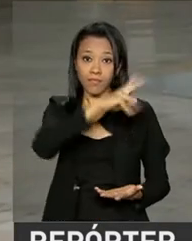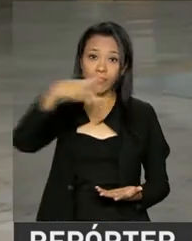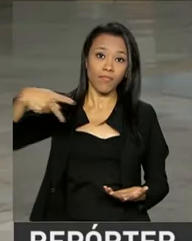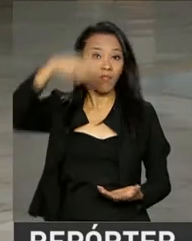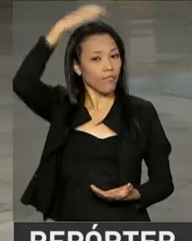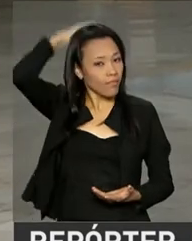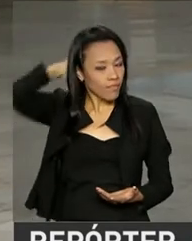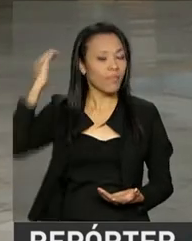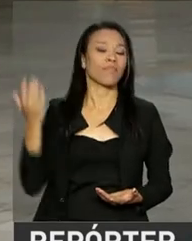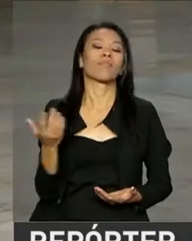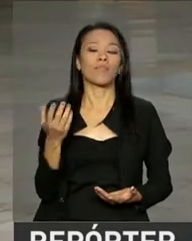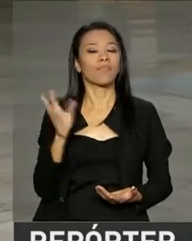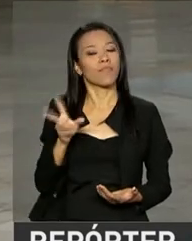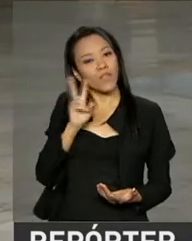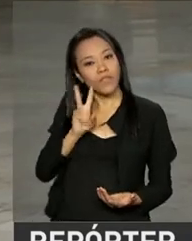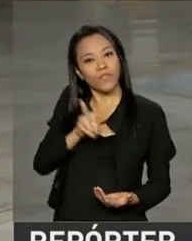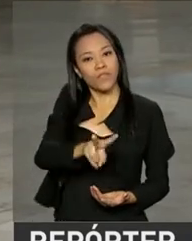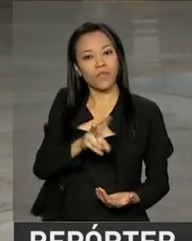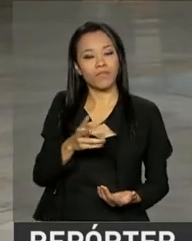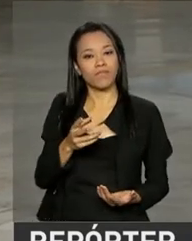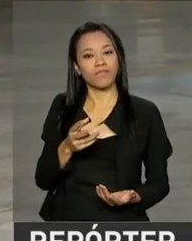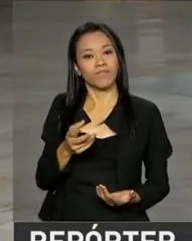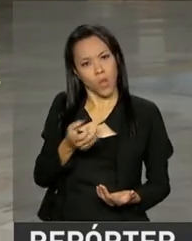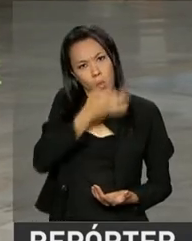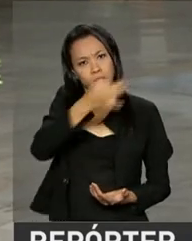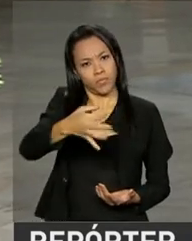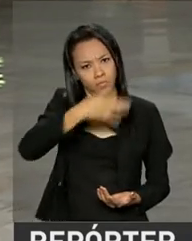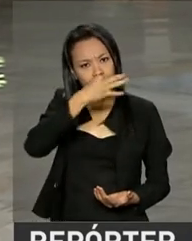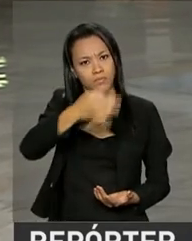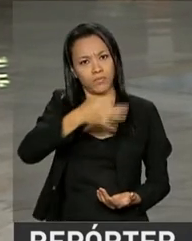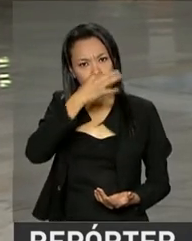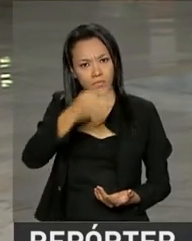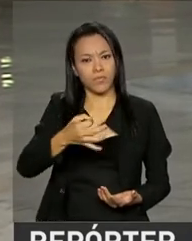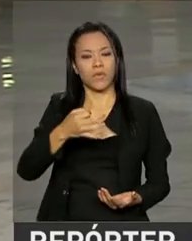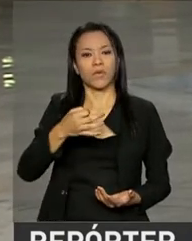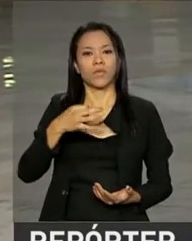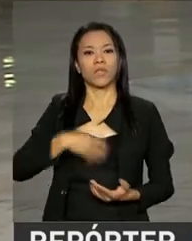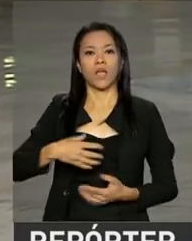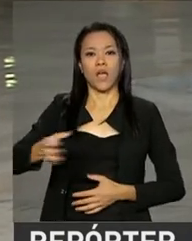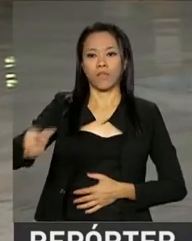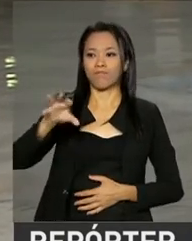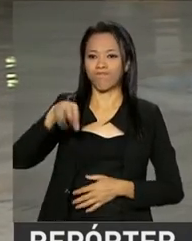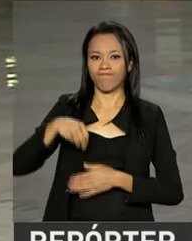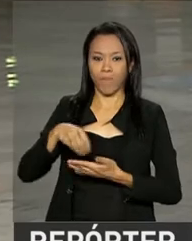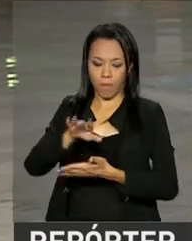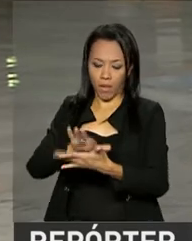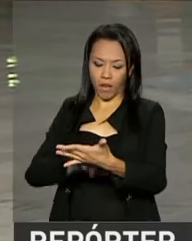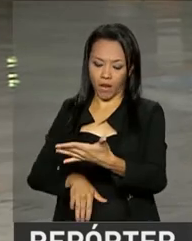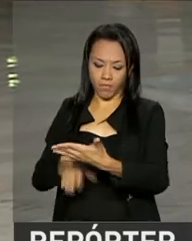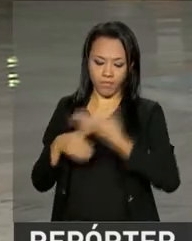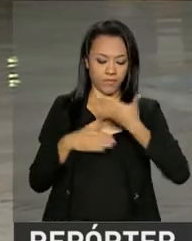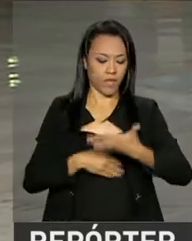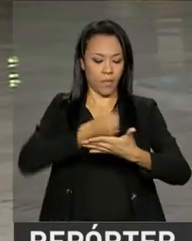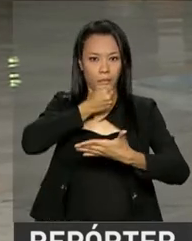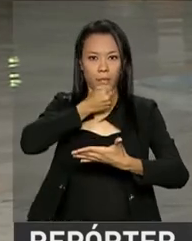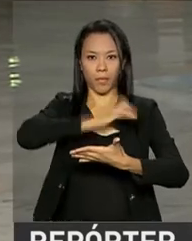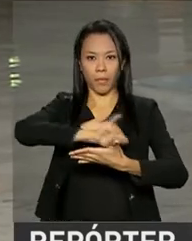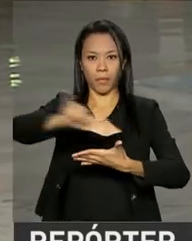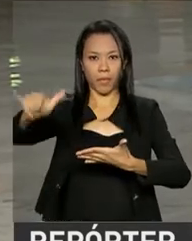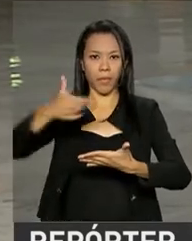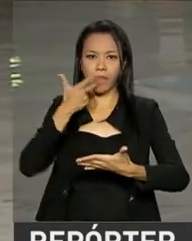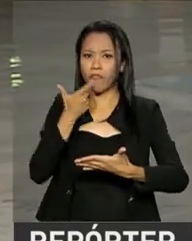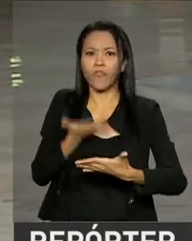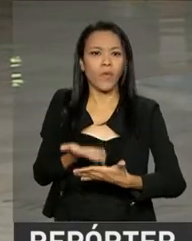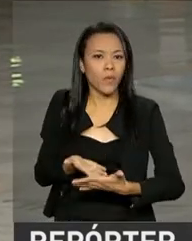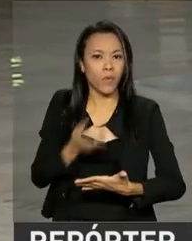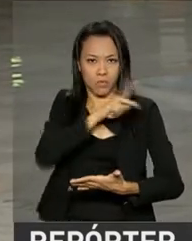acompanhou como você falou e se manifestou através de uma declaração do porta-voz da presidência da república em que ele diz que esse